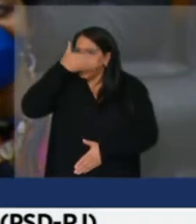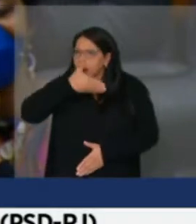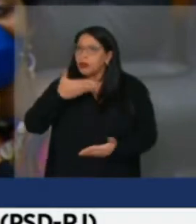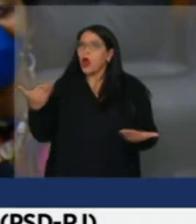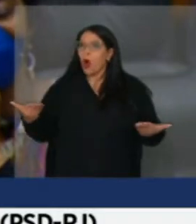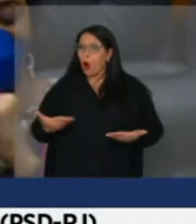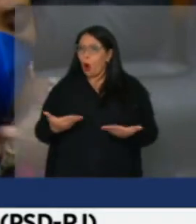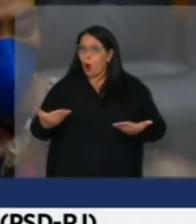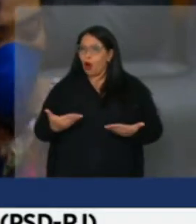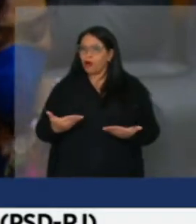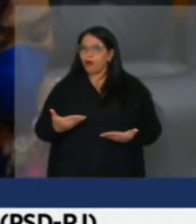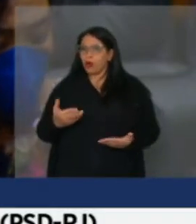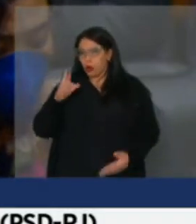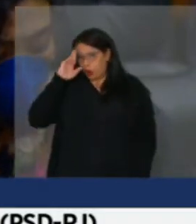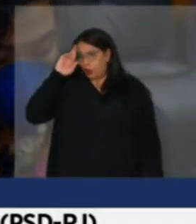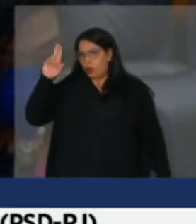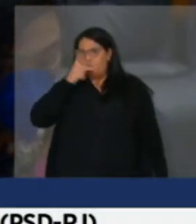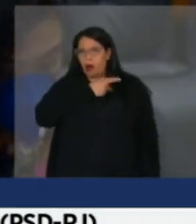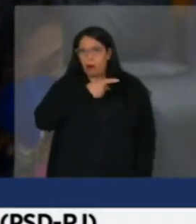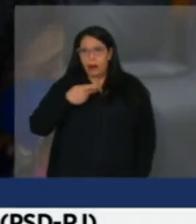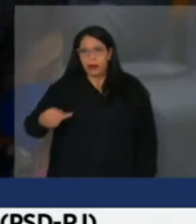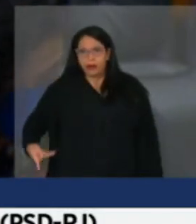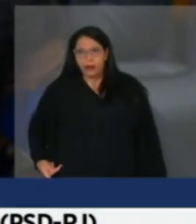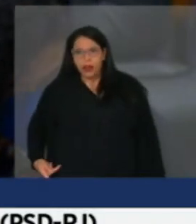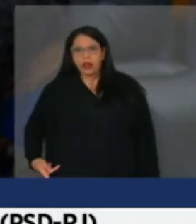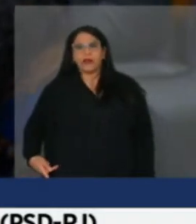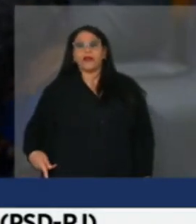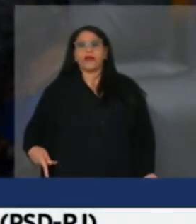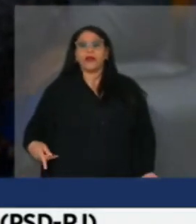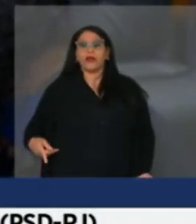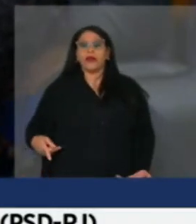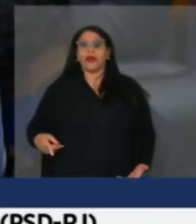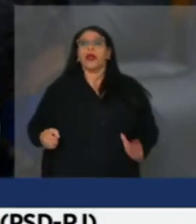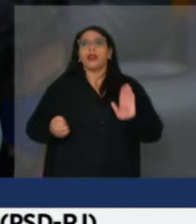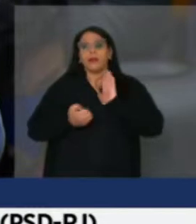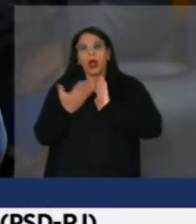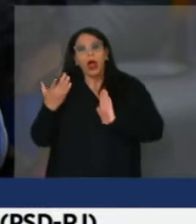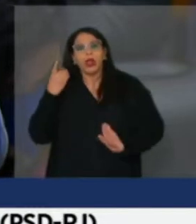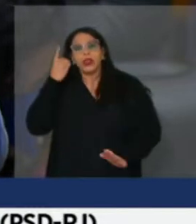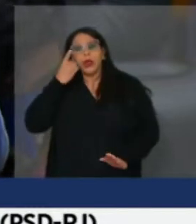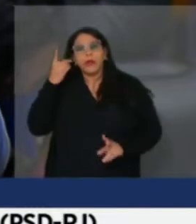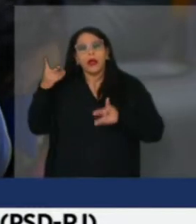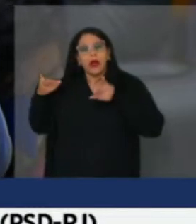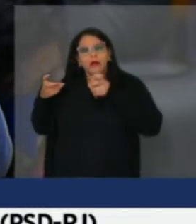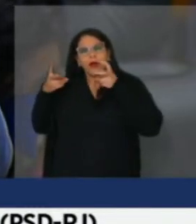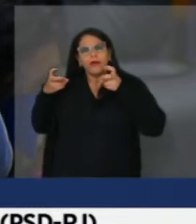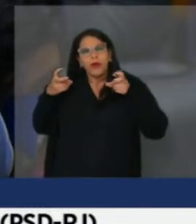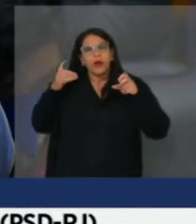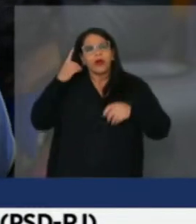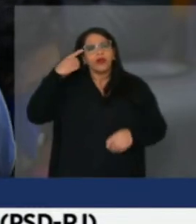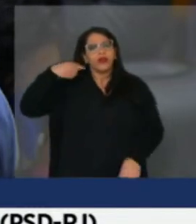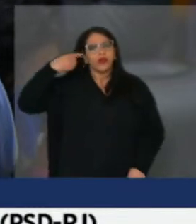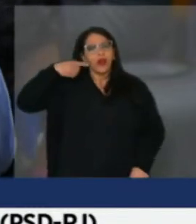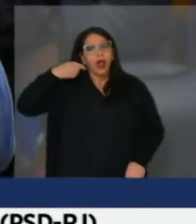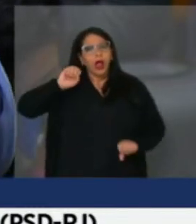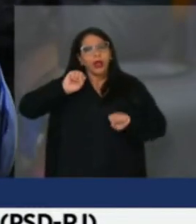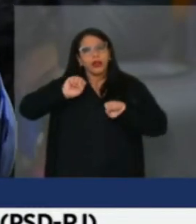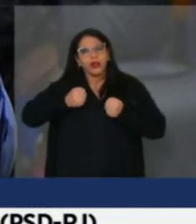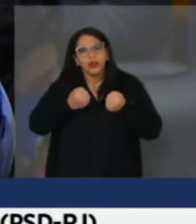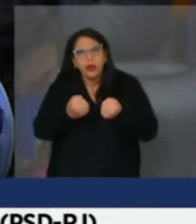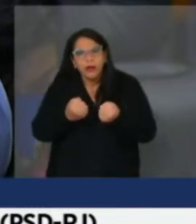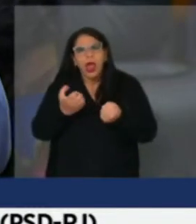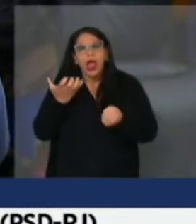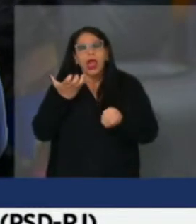Vossa Excelência, muitos deputados aqui, ao ouvir o advogado de defesa, querem